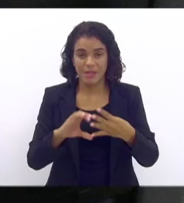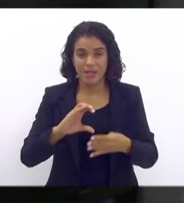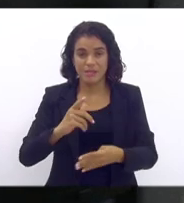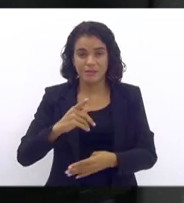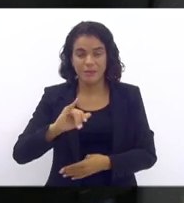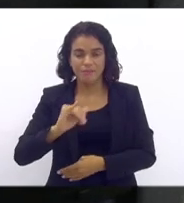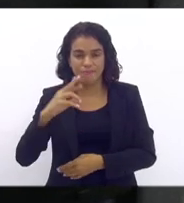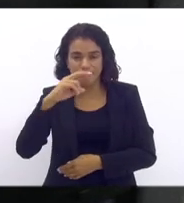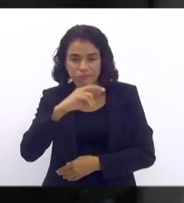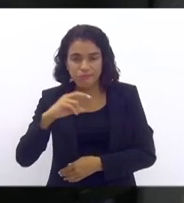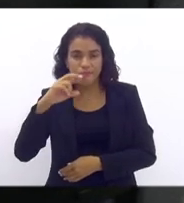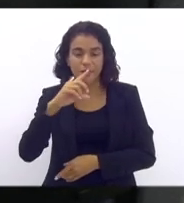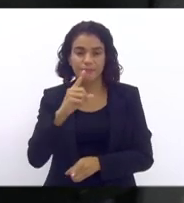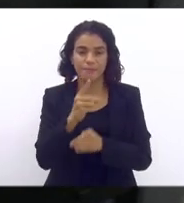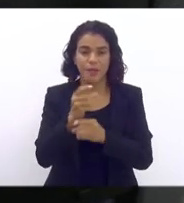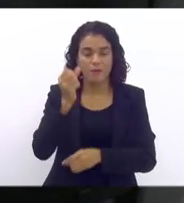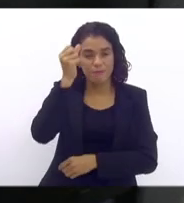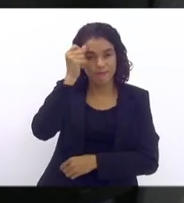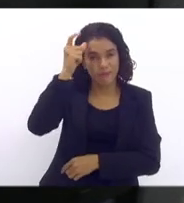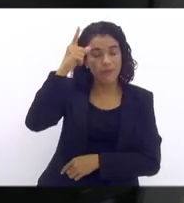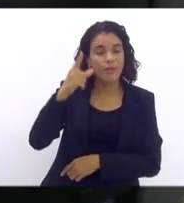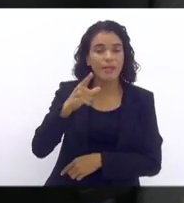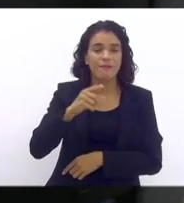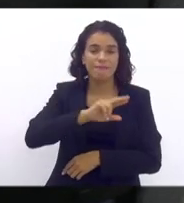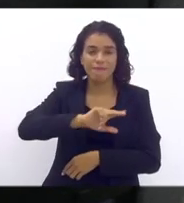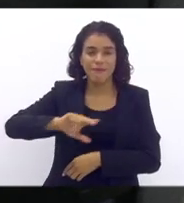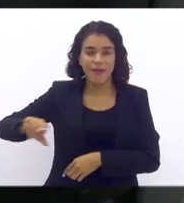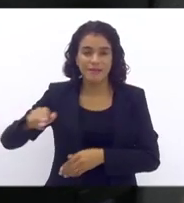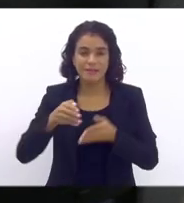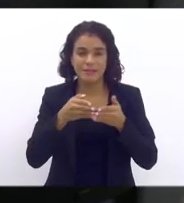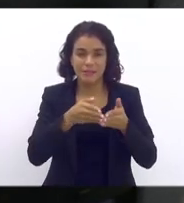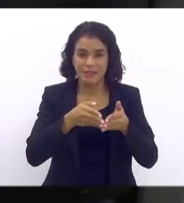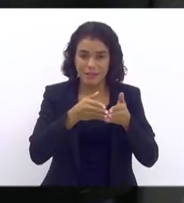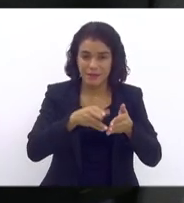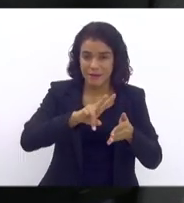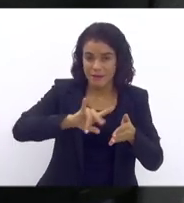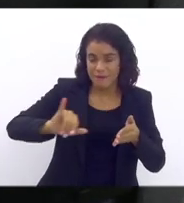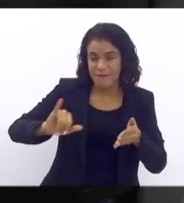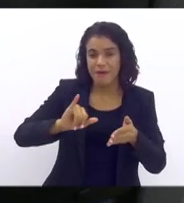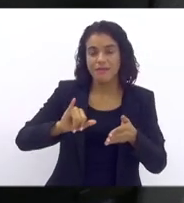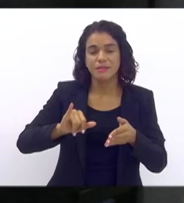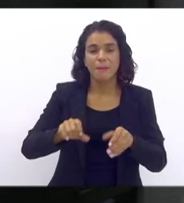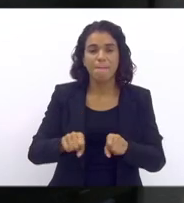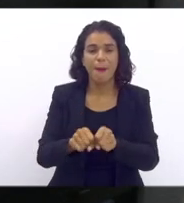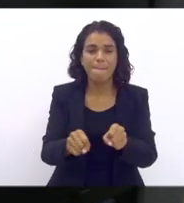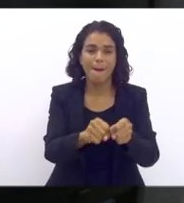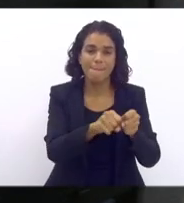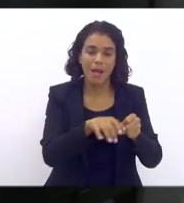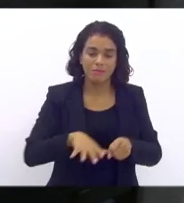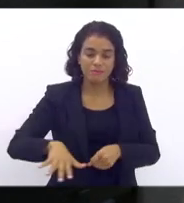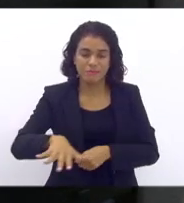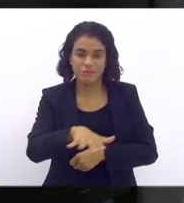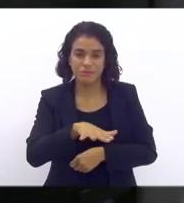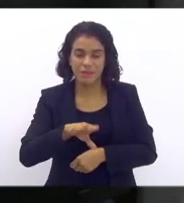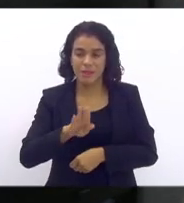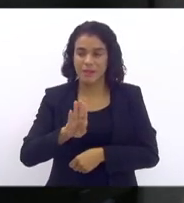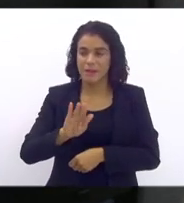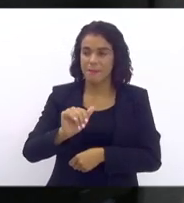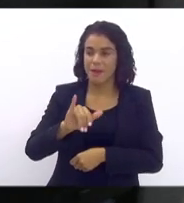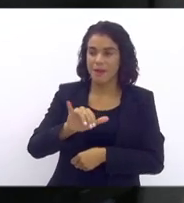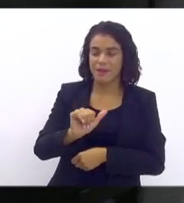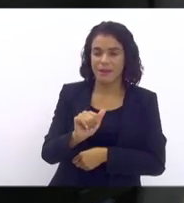tomou conhecimento que diversas ações vem sendo descomissionado e desmanteladas no entorno da Bahia de Guanabara